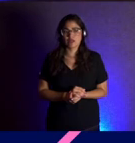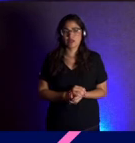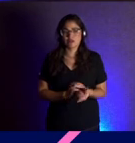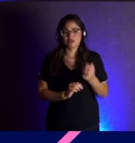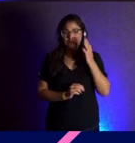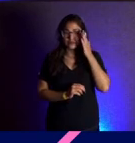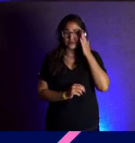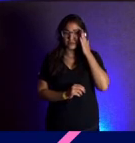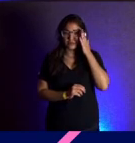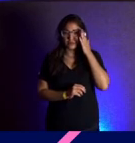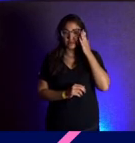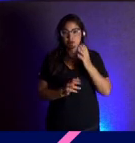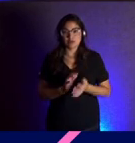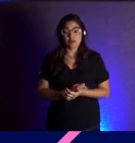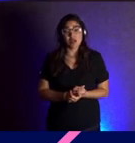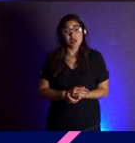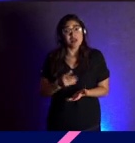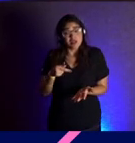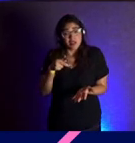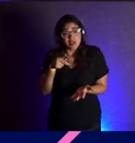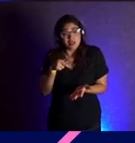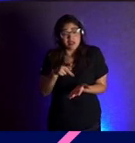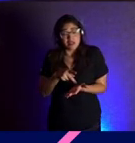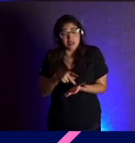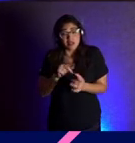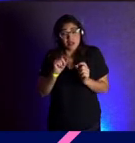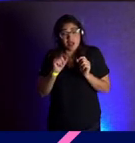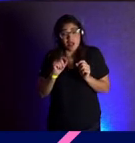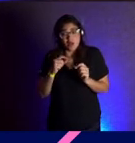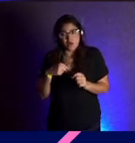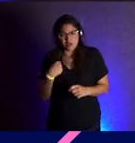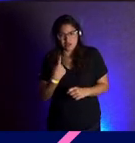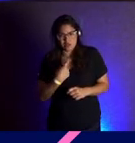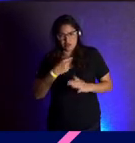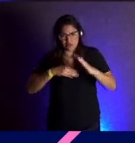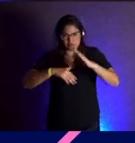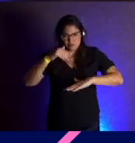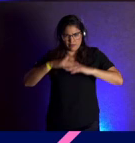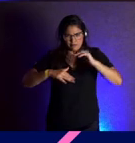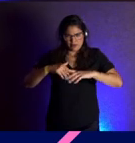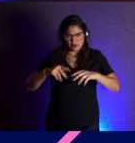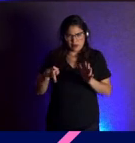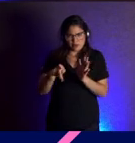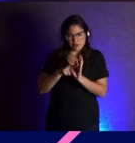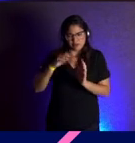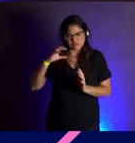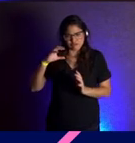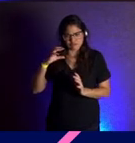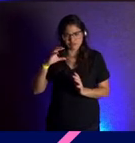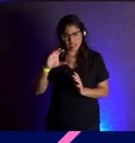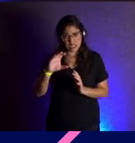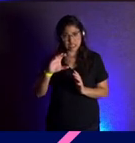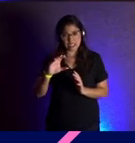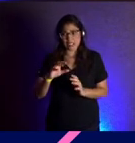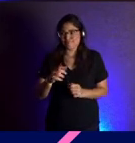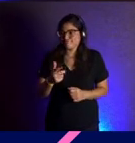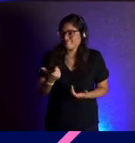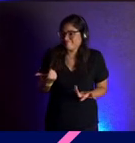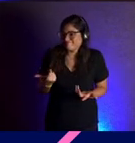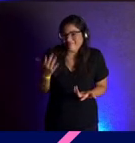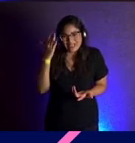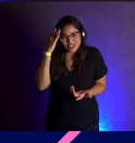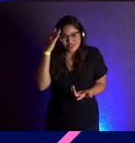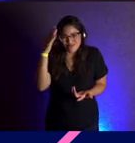trazer aqui. E na realidade, a gente que trabalha com ciência, o que a gente não sabe fazer é comunicar, né? Isso